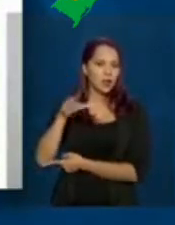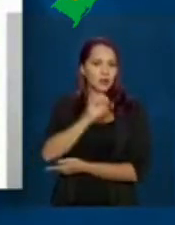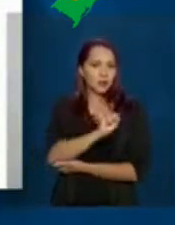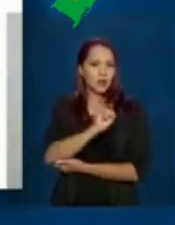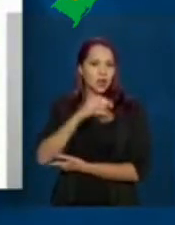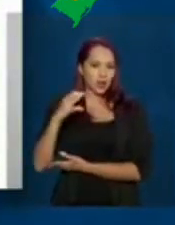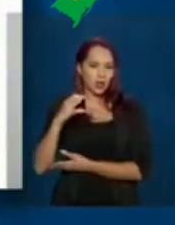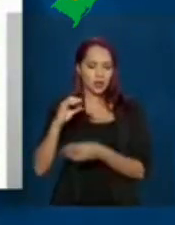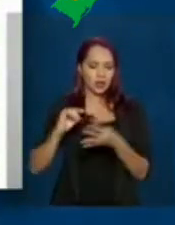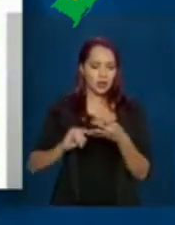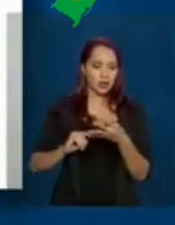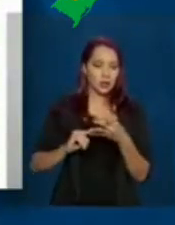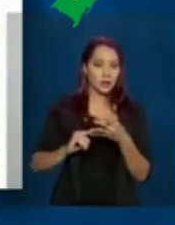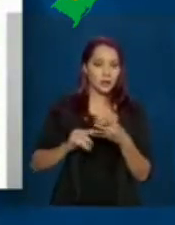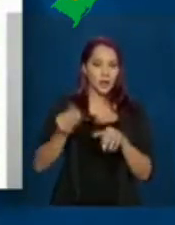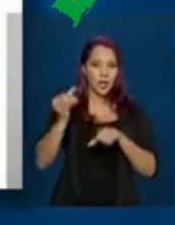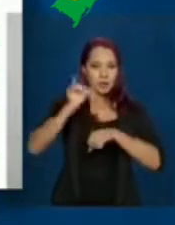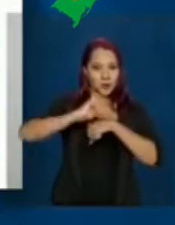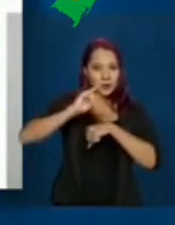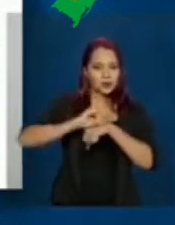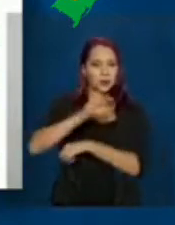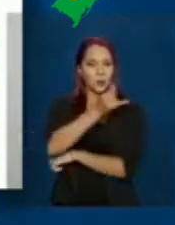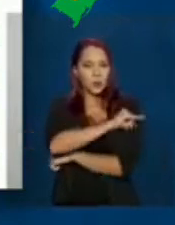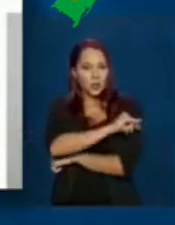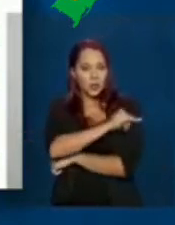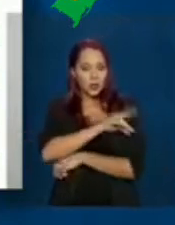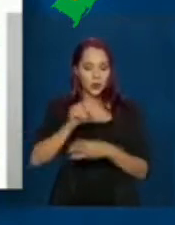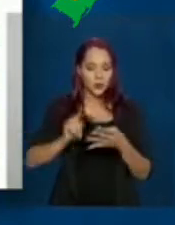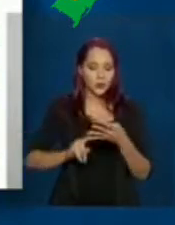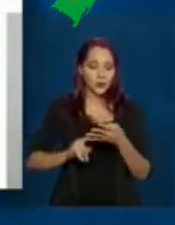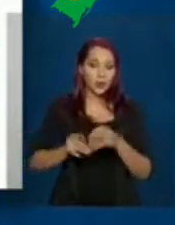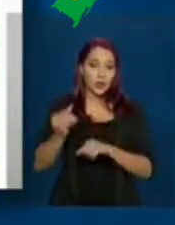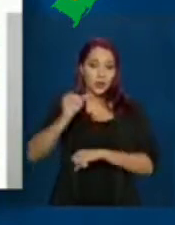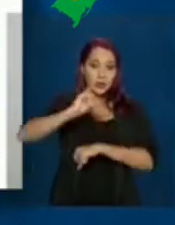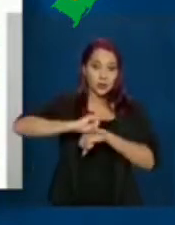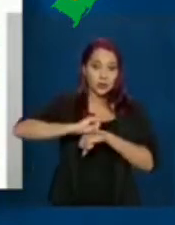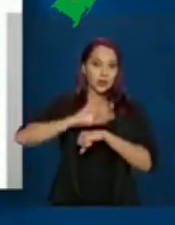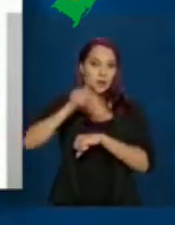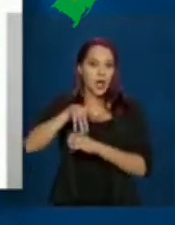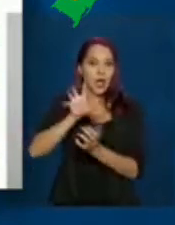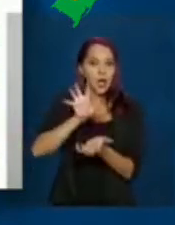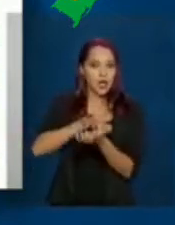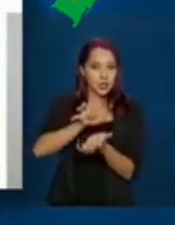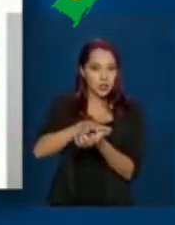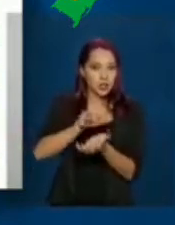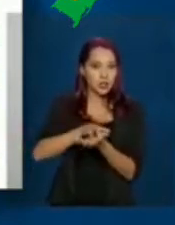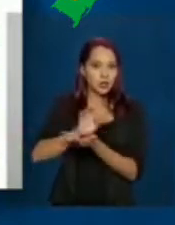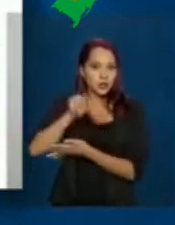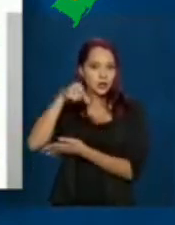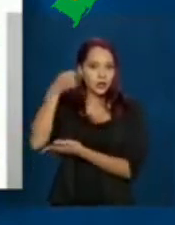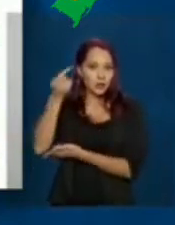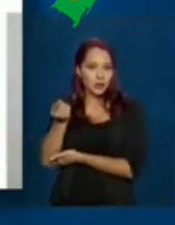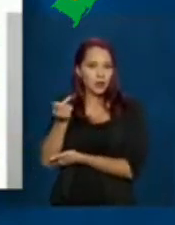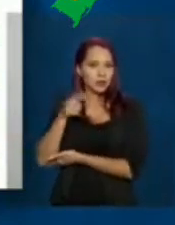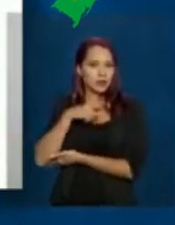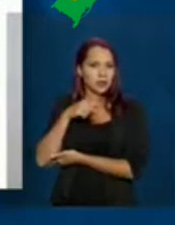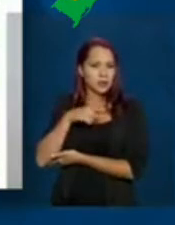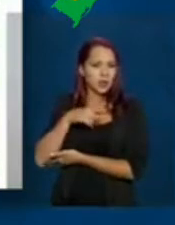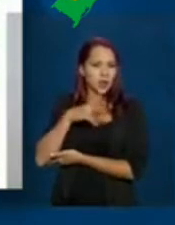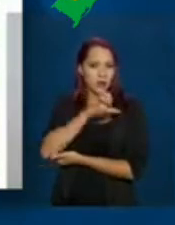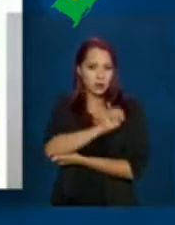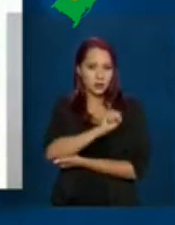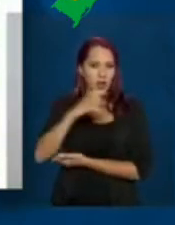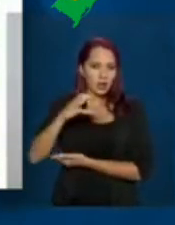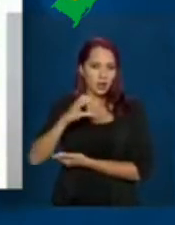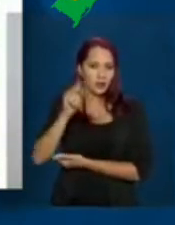Catarina, a região metropolitana do Rio de Janeiro, região metropolitana de Recife e a Foz do Rio Itajaí, em Santa